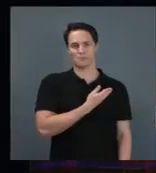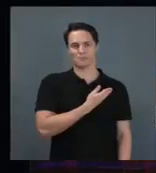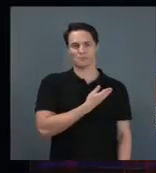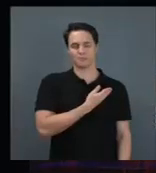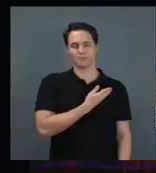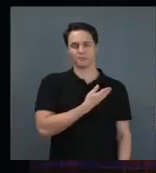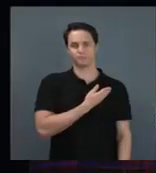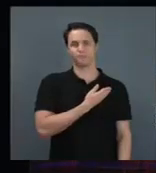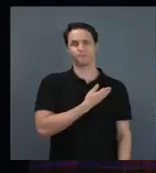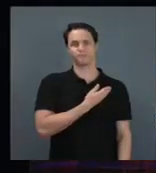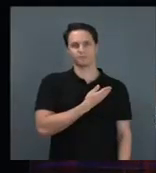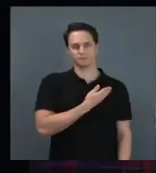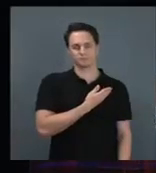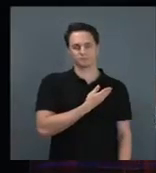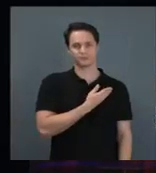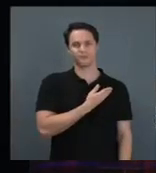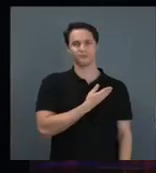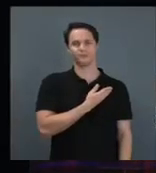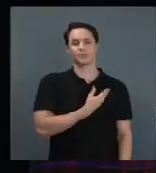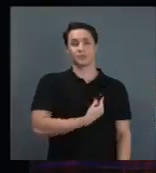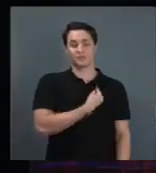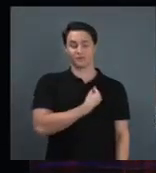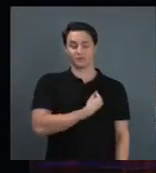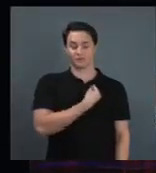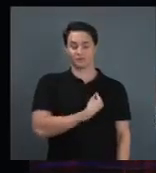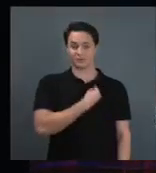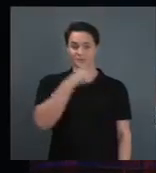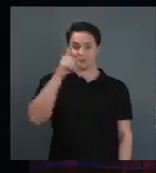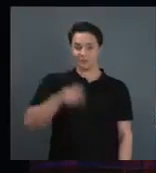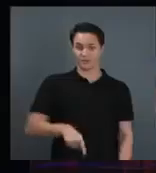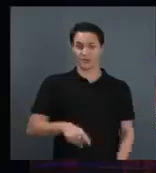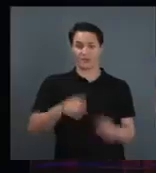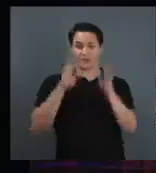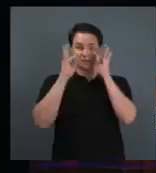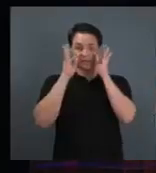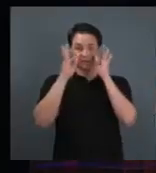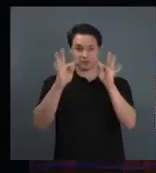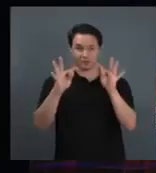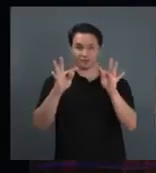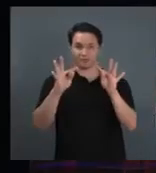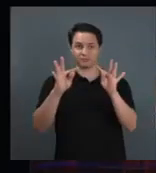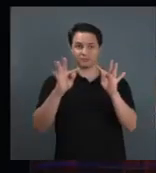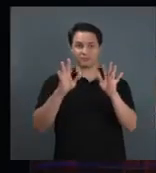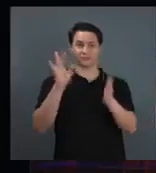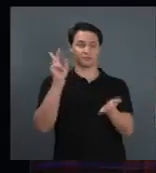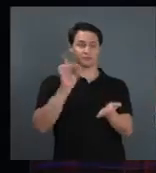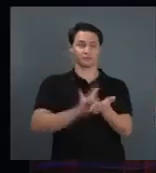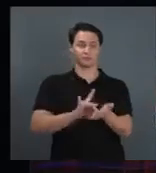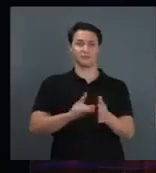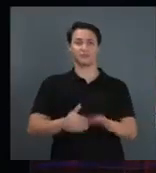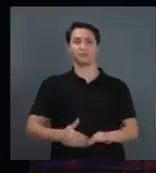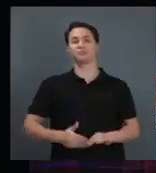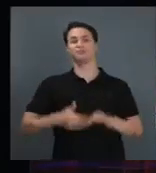Sua vida foi um testemunho de que a verdadeira liderança